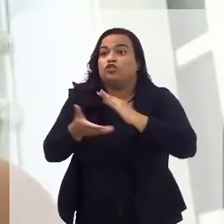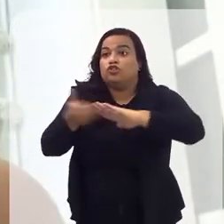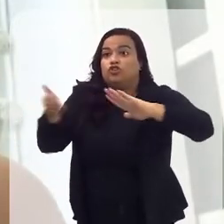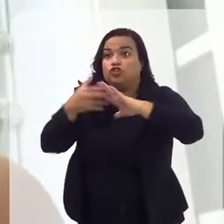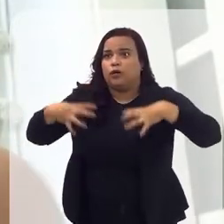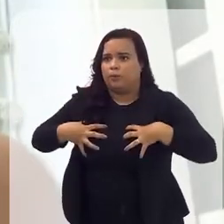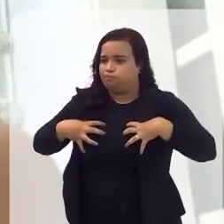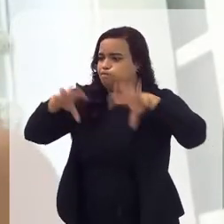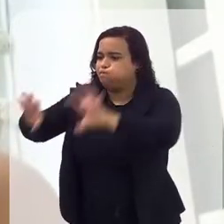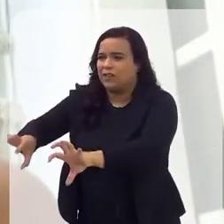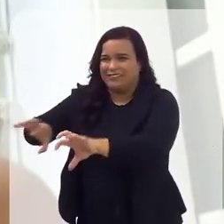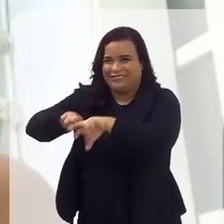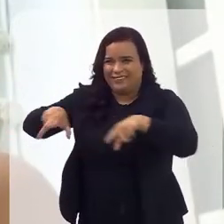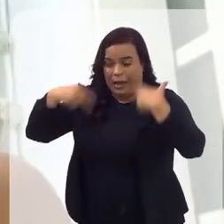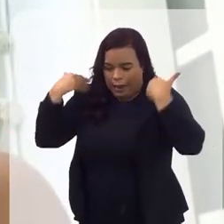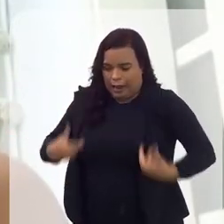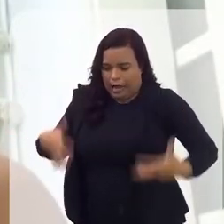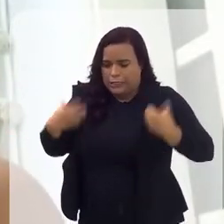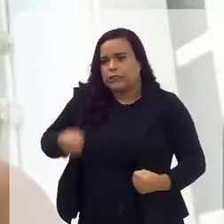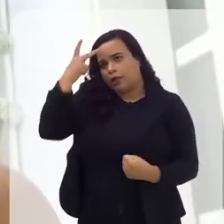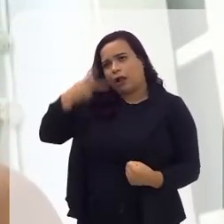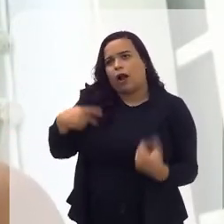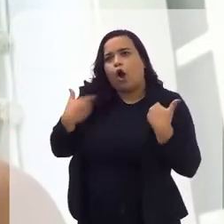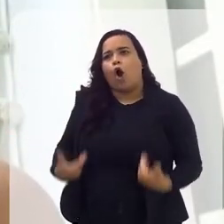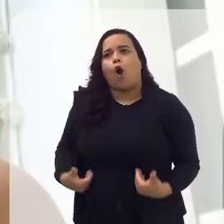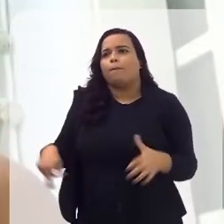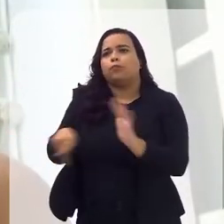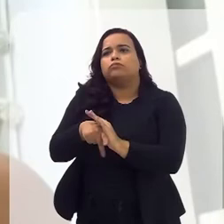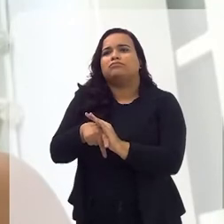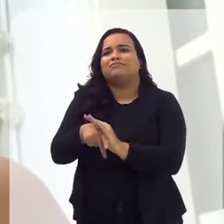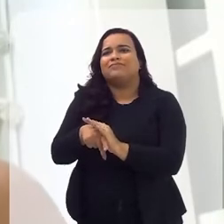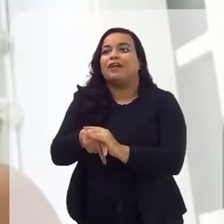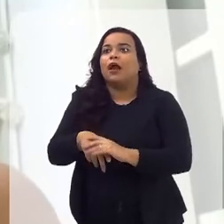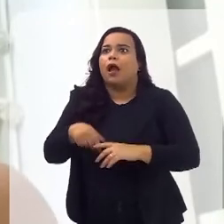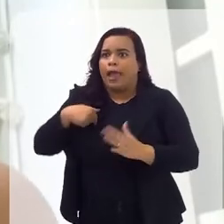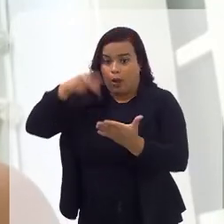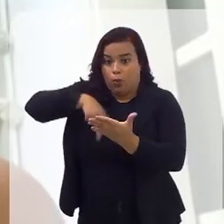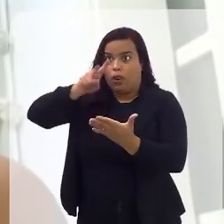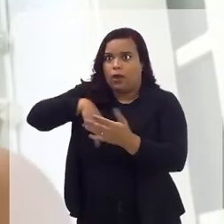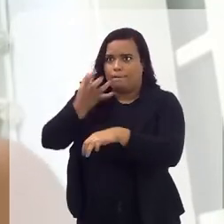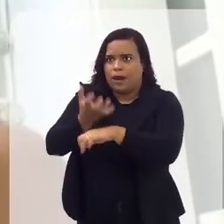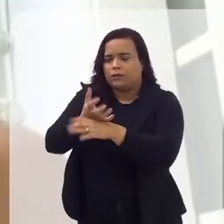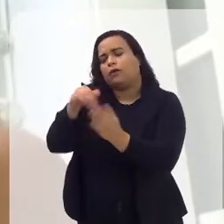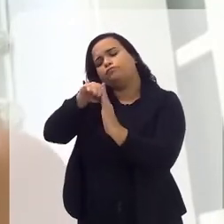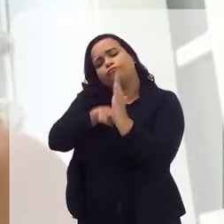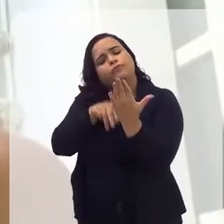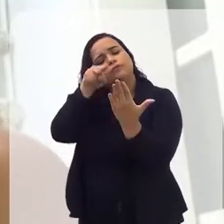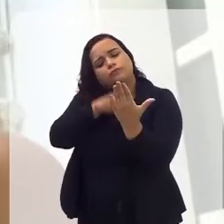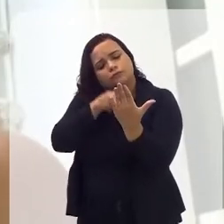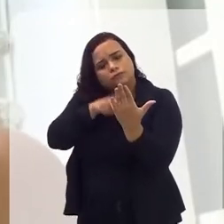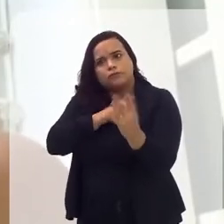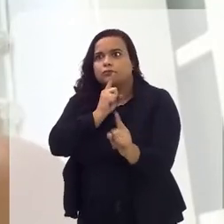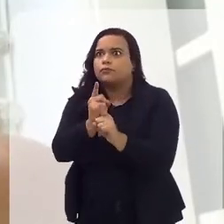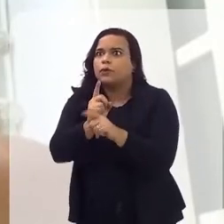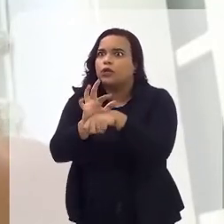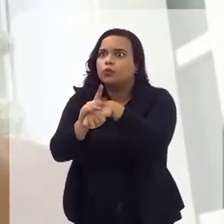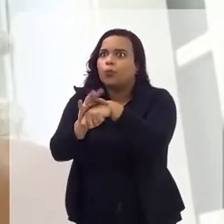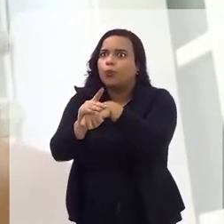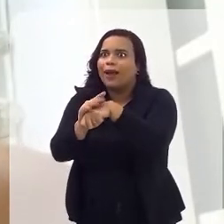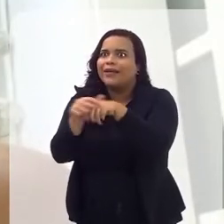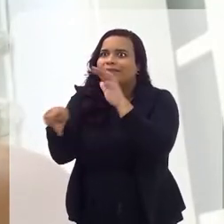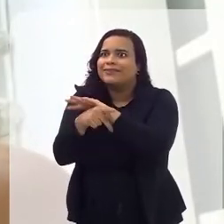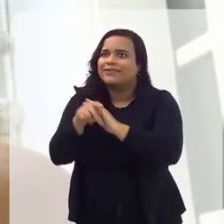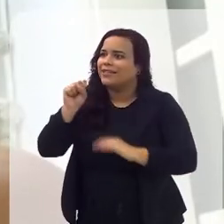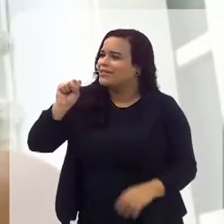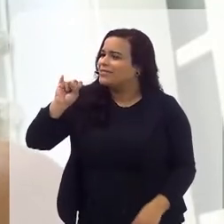corpo. Mas quando eu entrei na matéria e quando eu resolvi, quando eu li tudo e vi isso, e descobri pela primeira vez que existia a doença